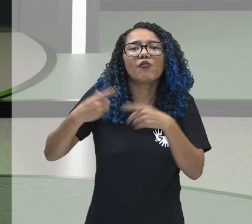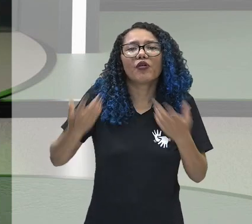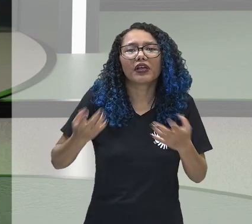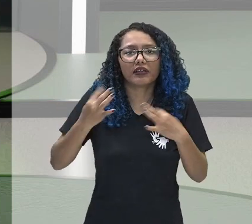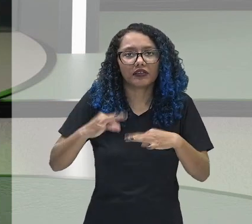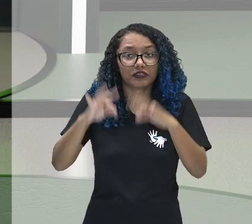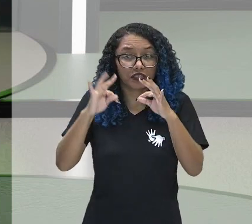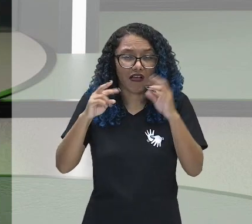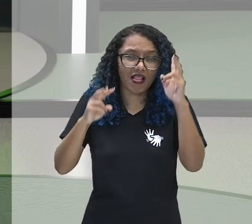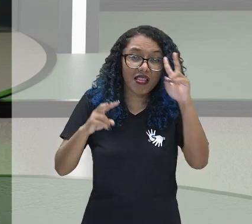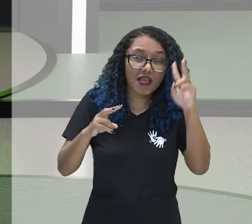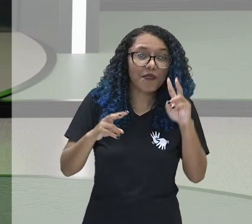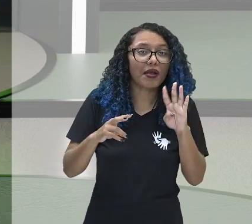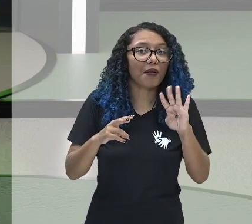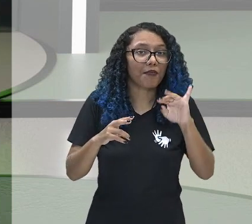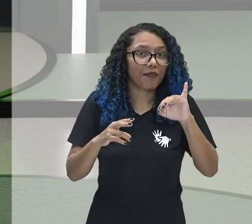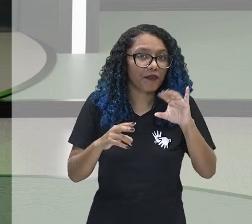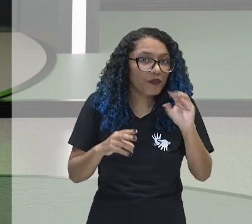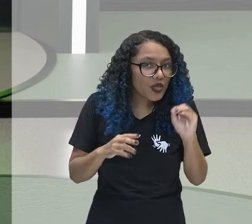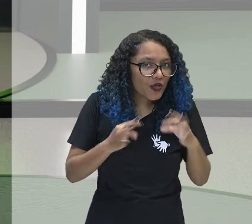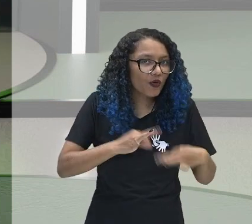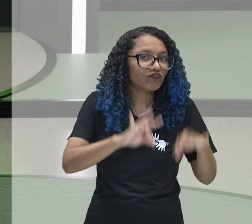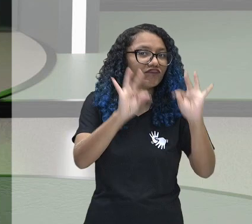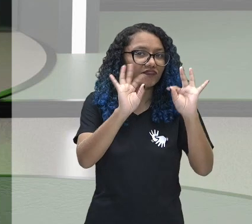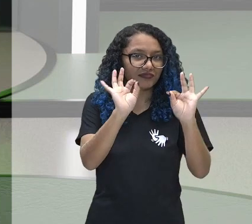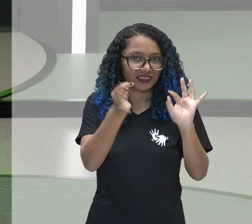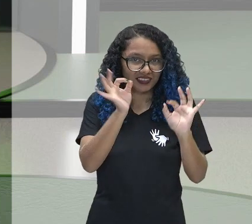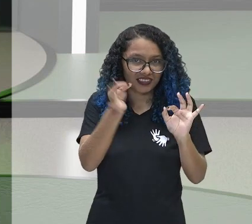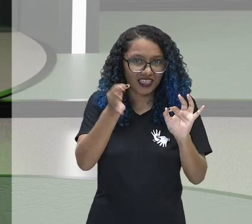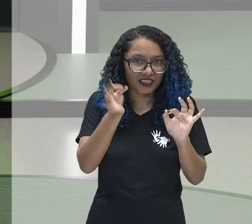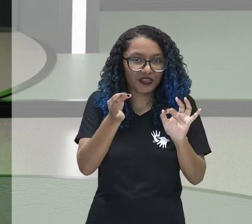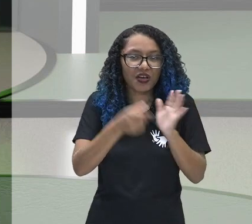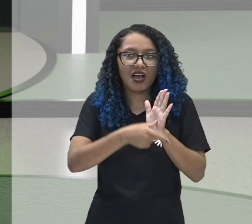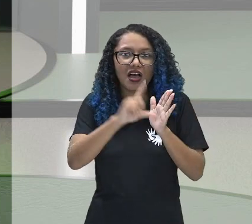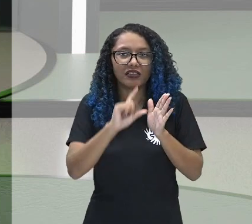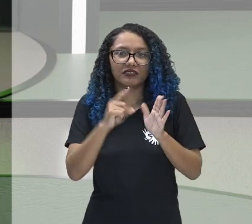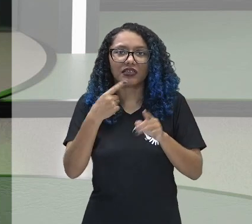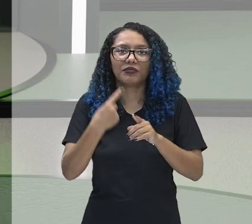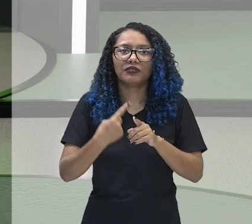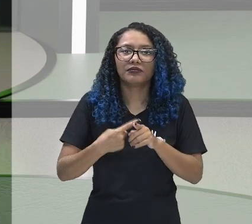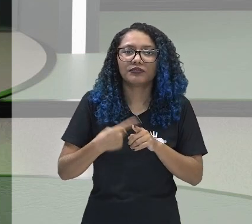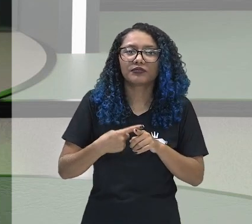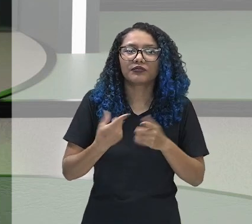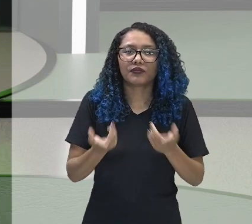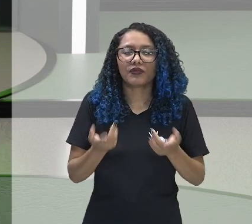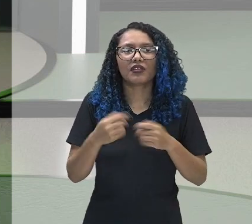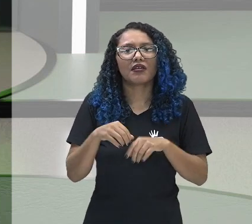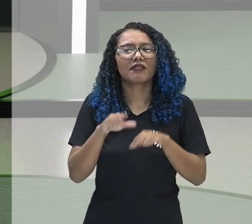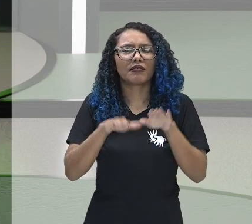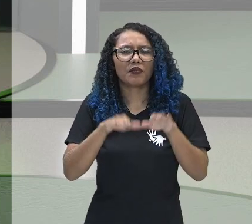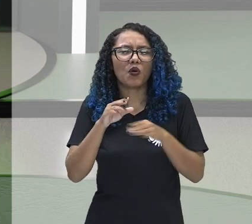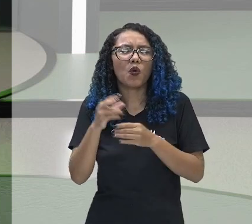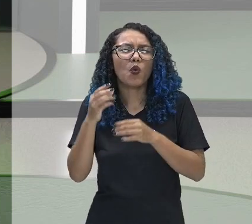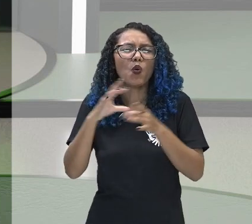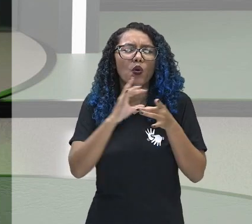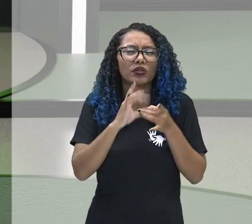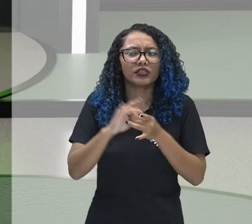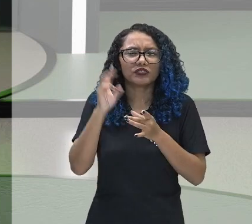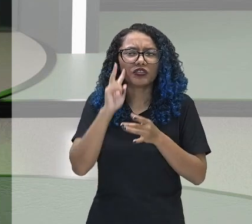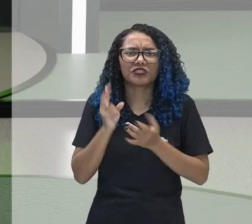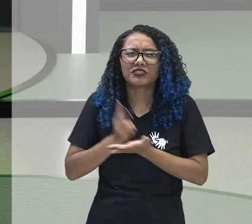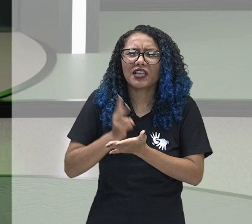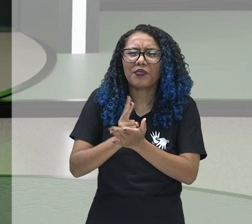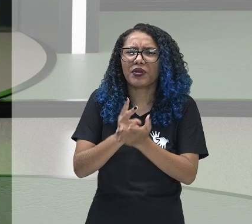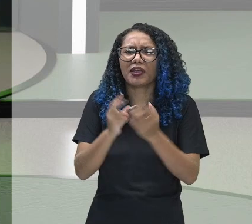lembra biotecnologia. Ela vem antes da palavra biotecnologia. Como a gente viu no contexto histórico, toda vez que o homem